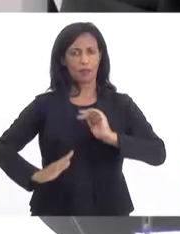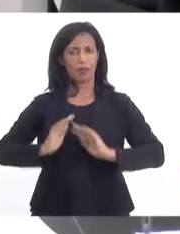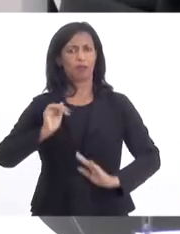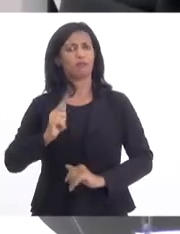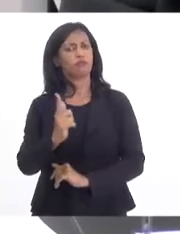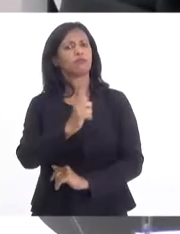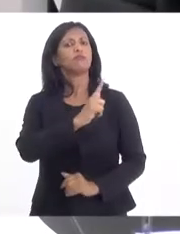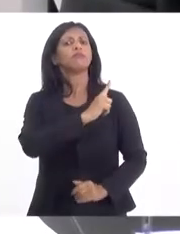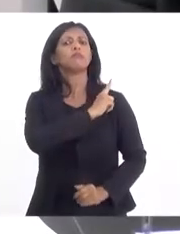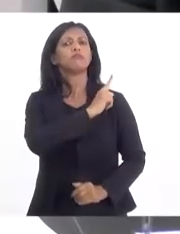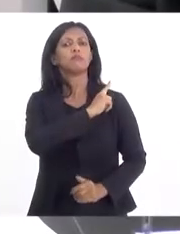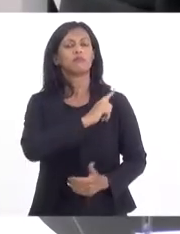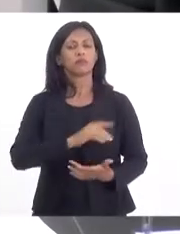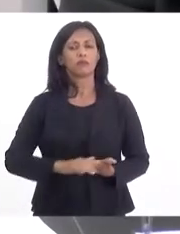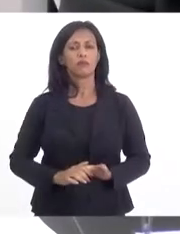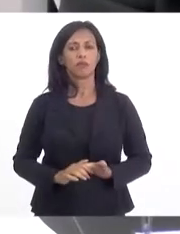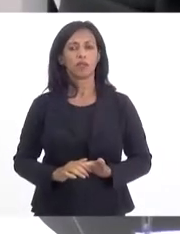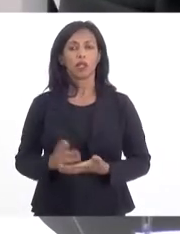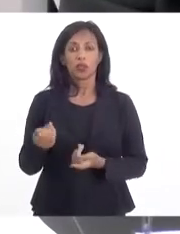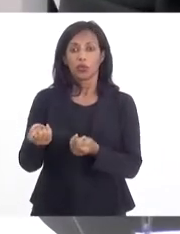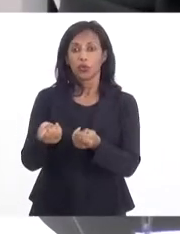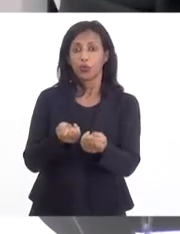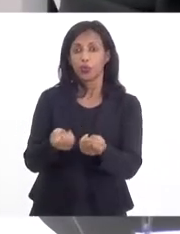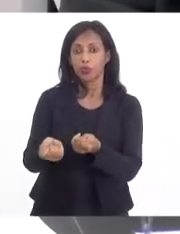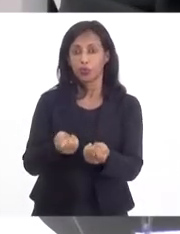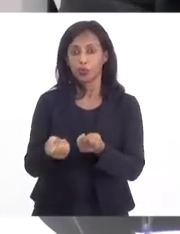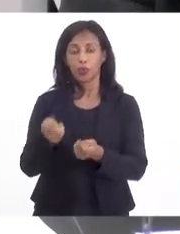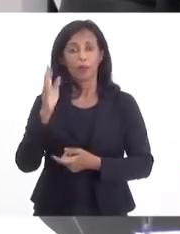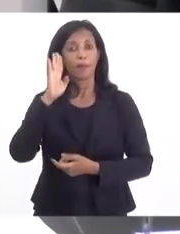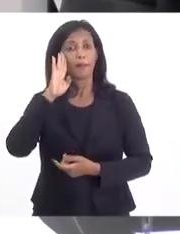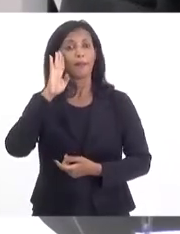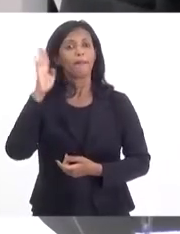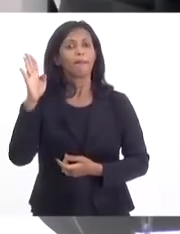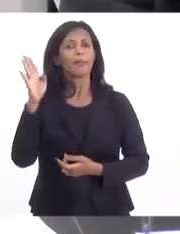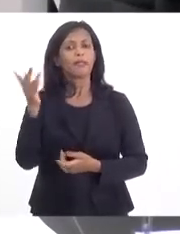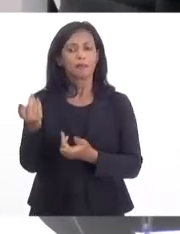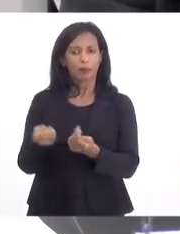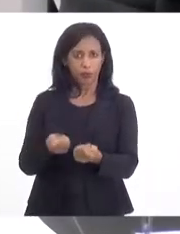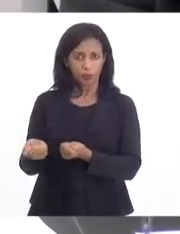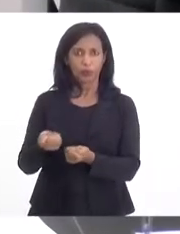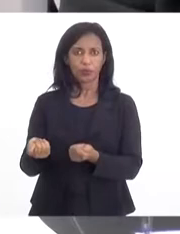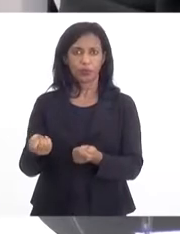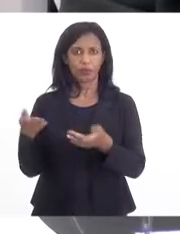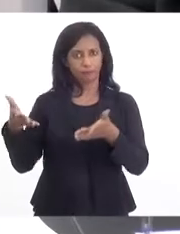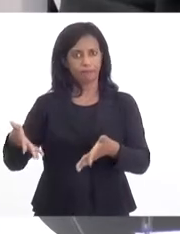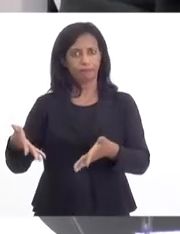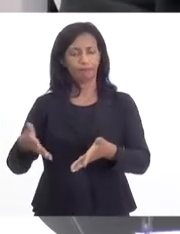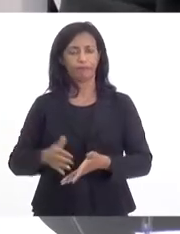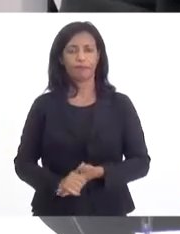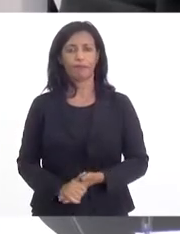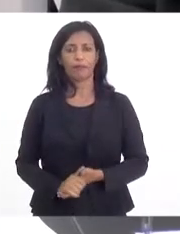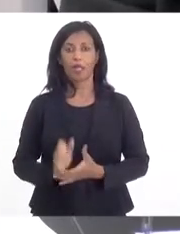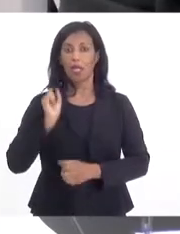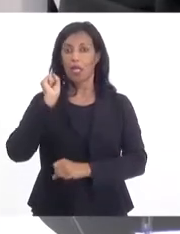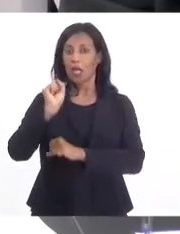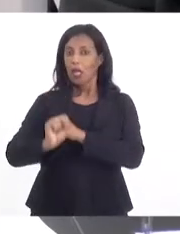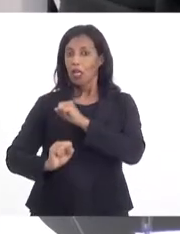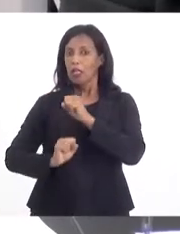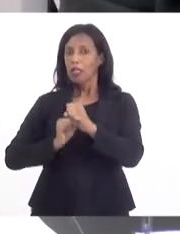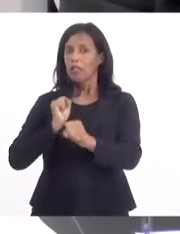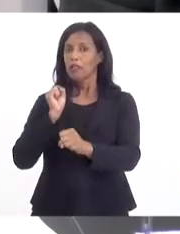gestão, de controle, principalmente a de controle. Ano que vem é um